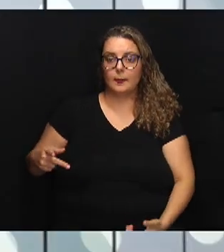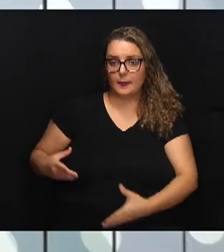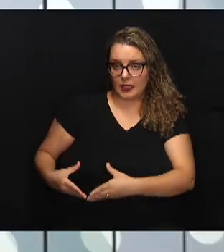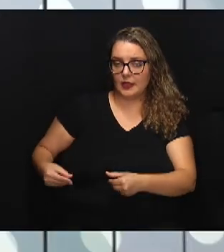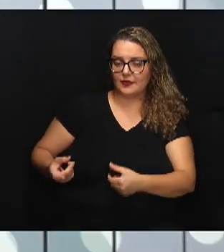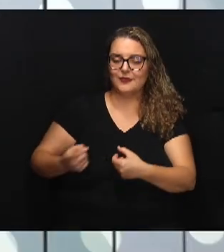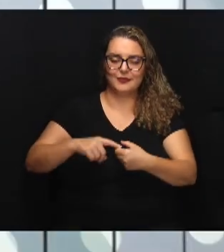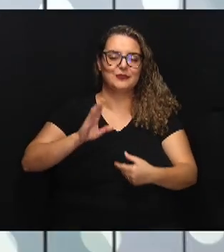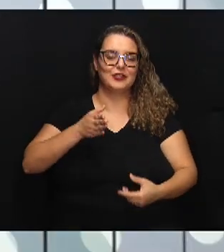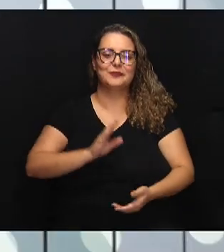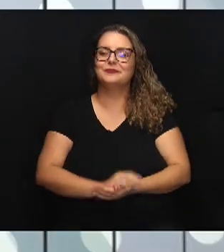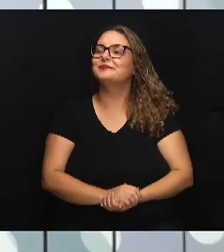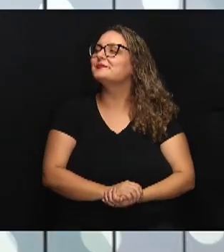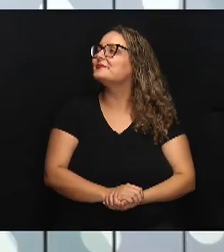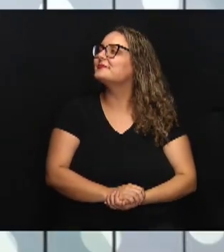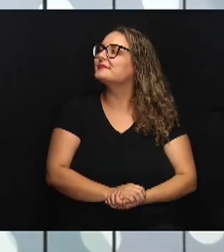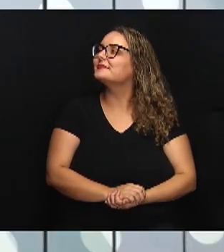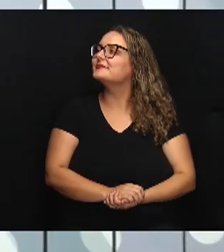Nós já voltamos.